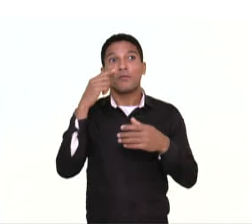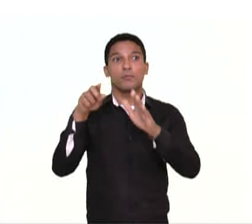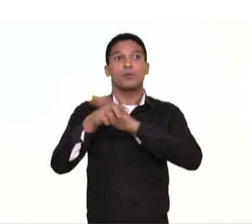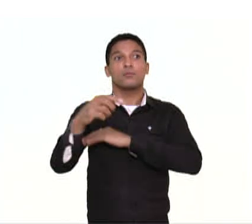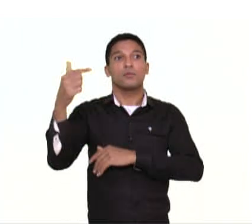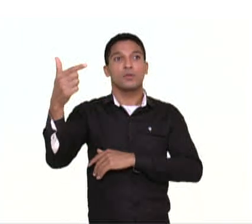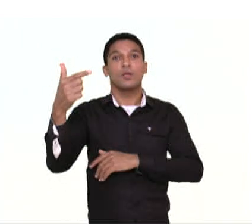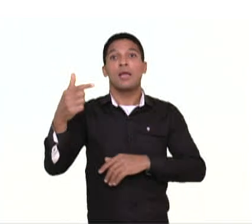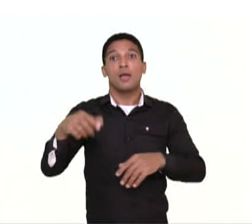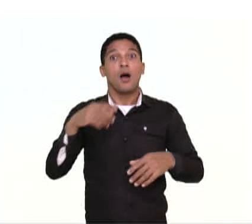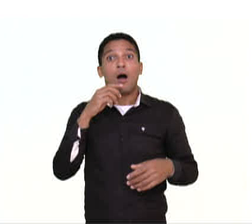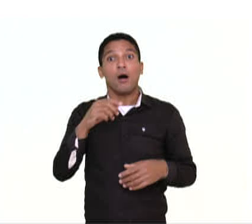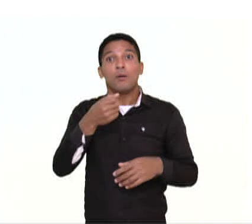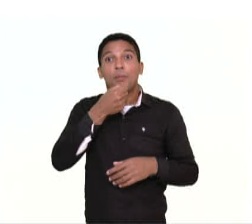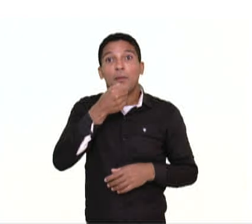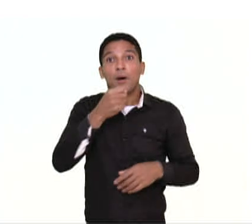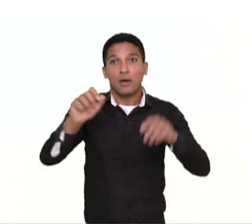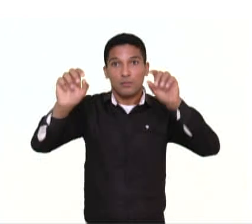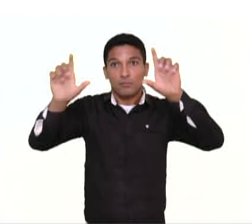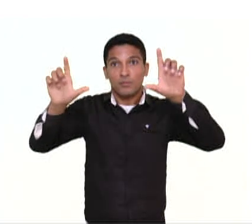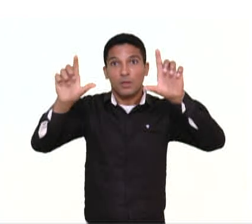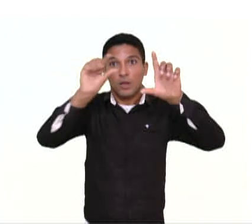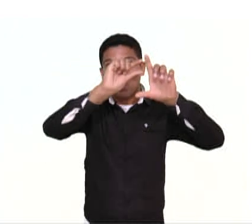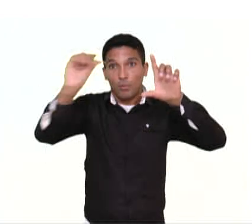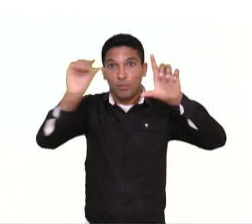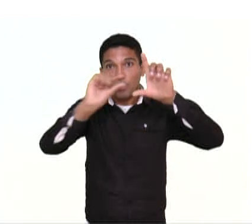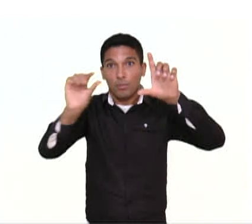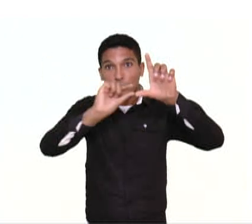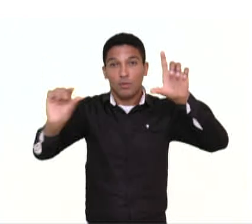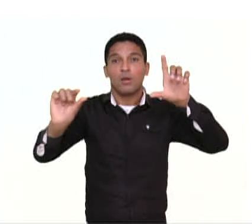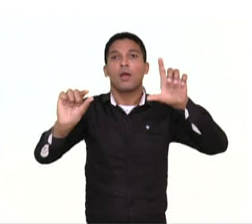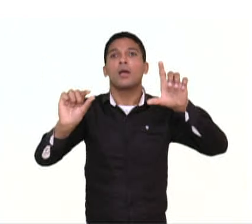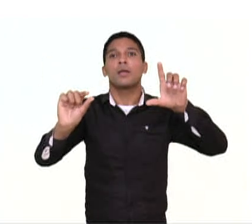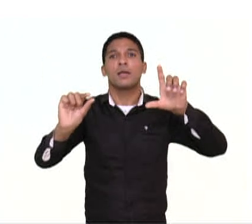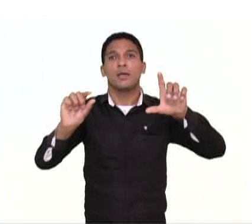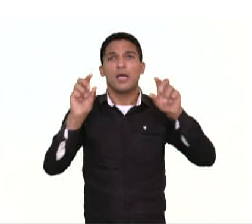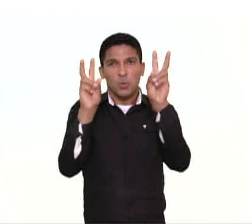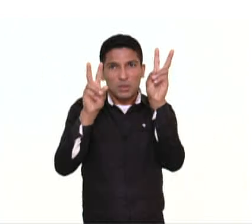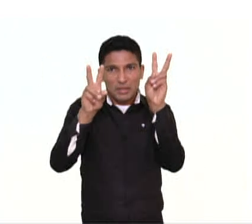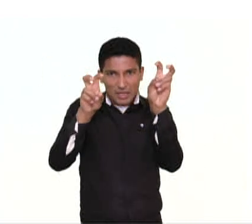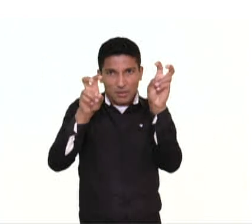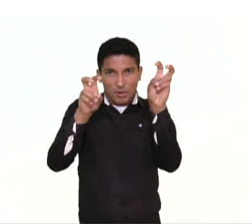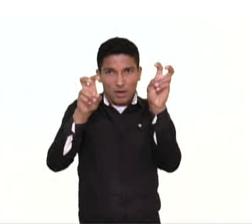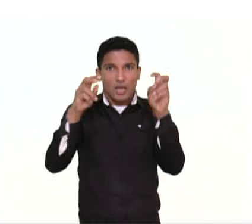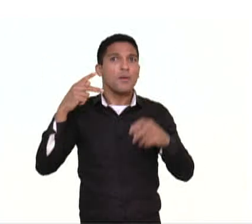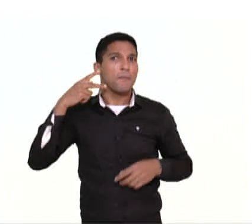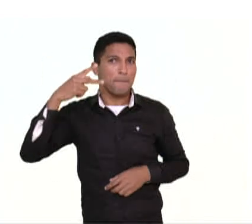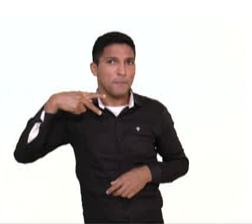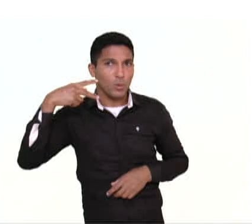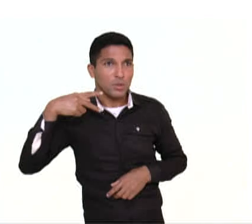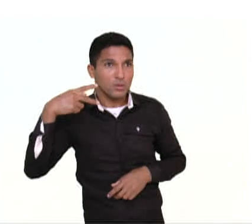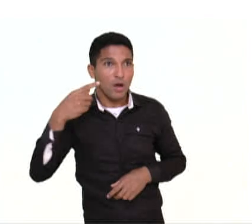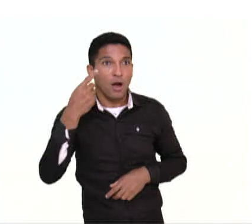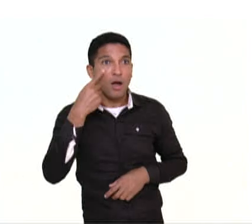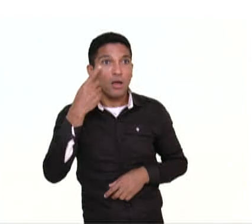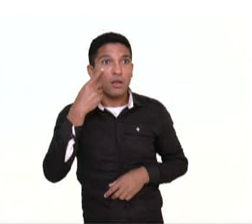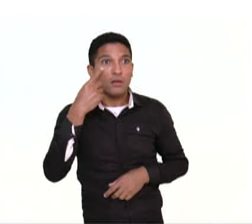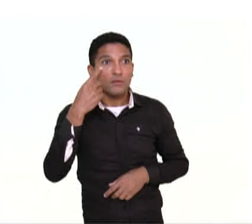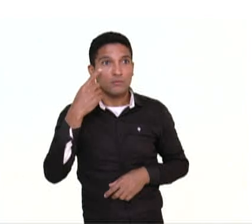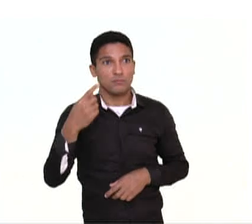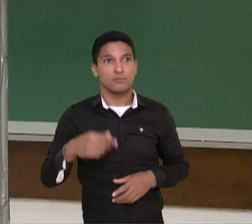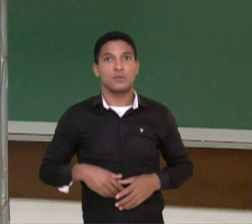A, o tema dela é político, porque a questão do machismo só irá se resolver com leis criadas pelos políticos.